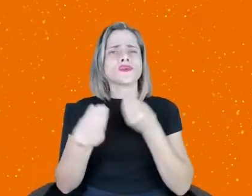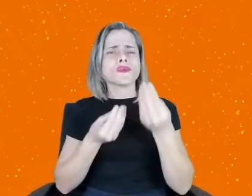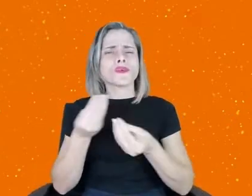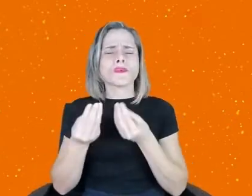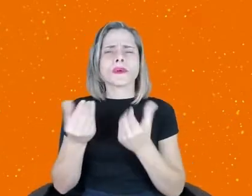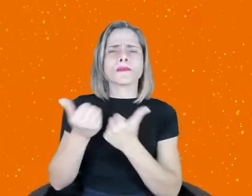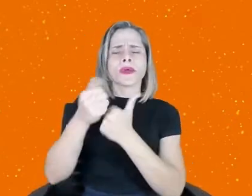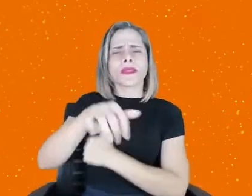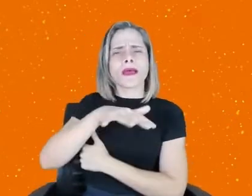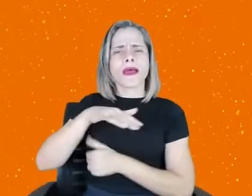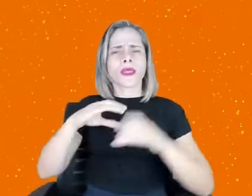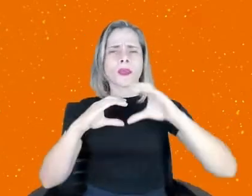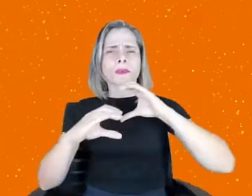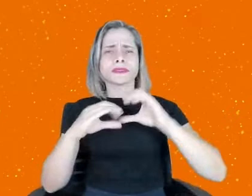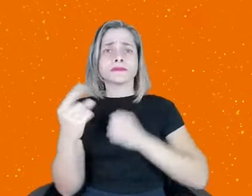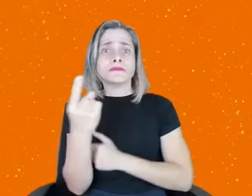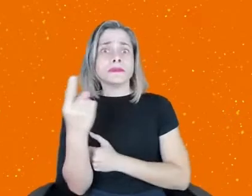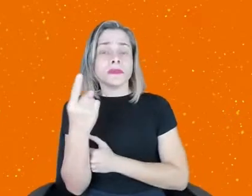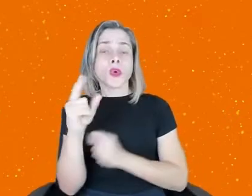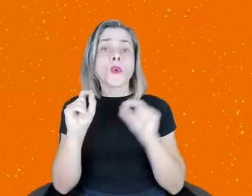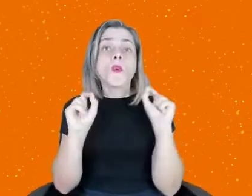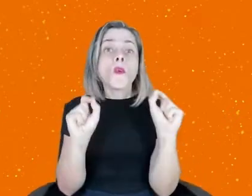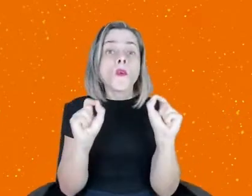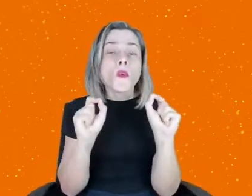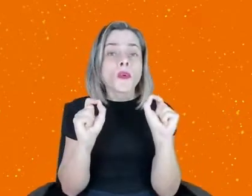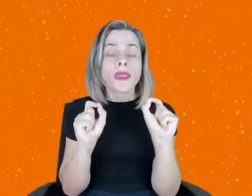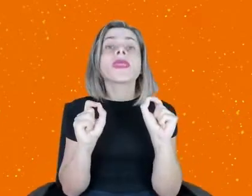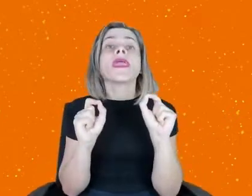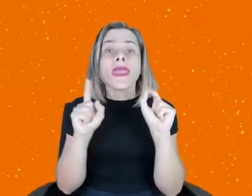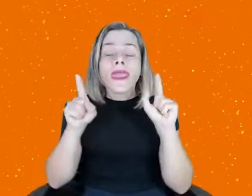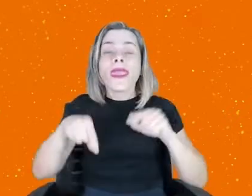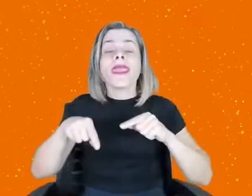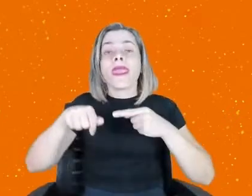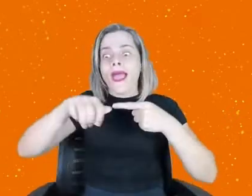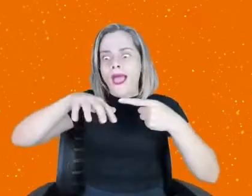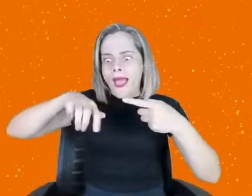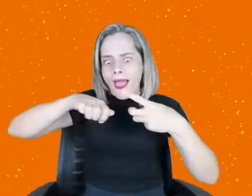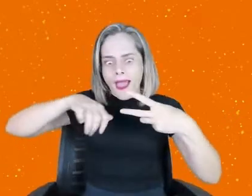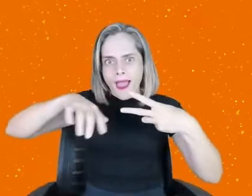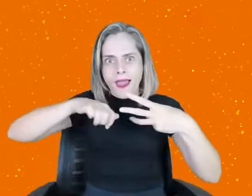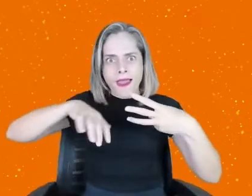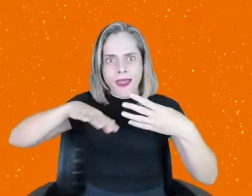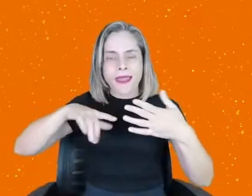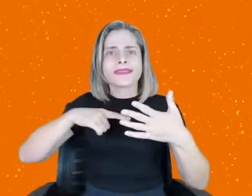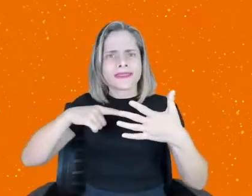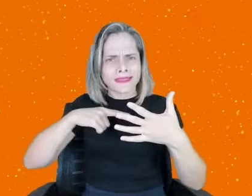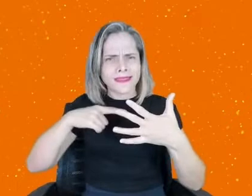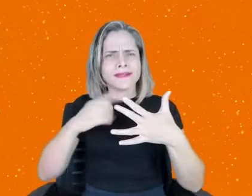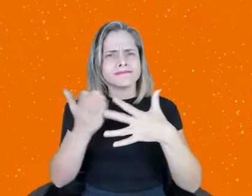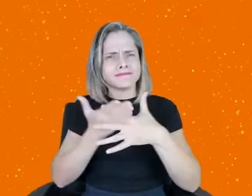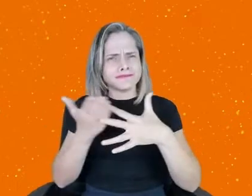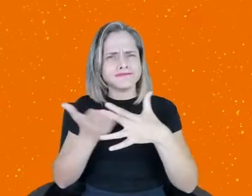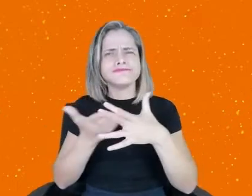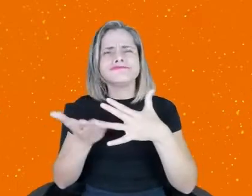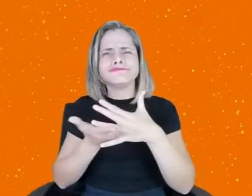forma geral foi exatamente essa capacidade de segmentação aonde você consegue dentro de um nicho você